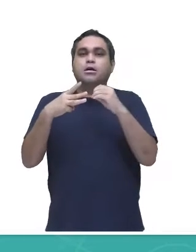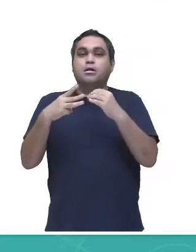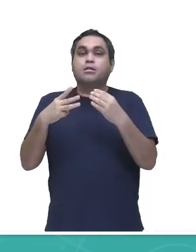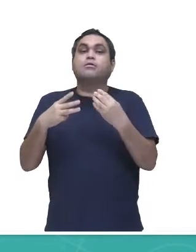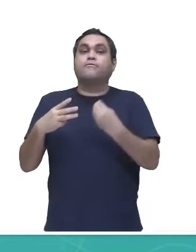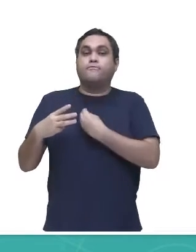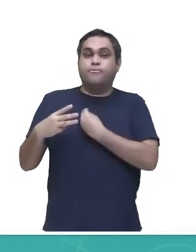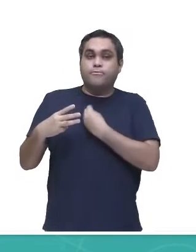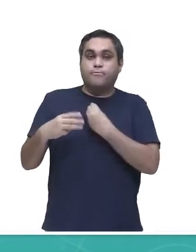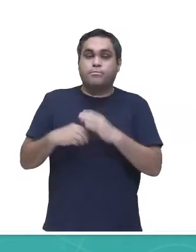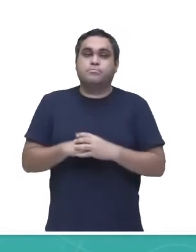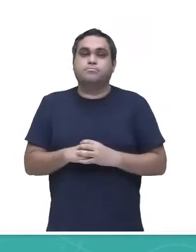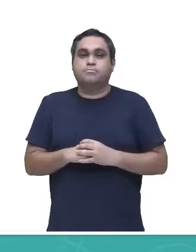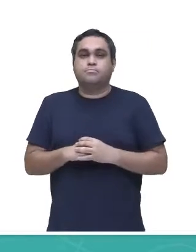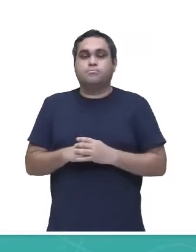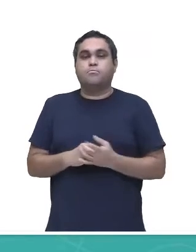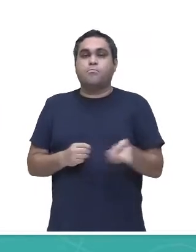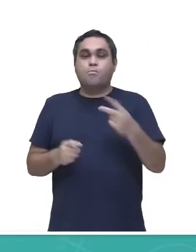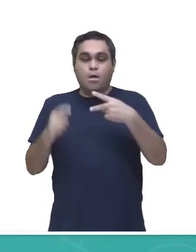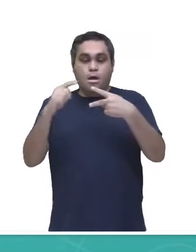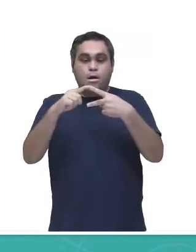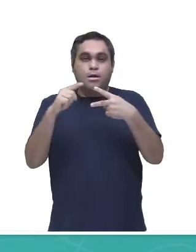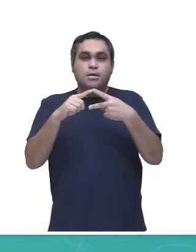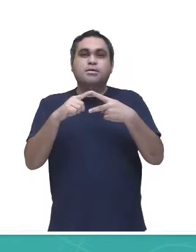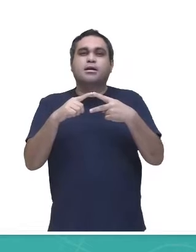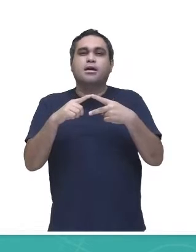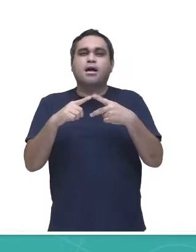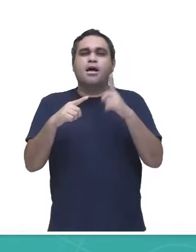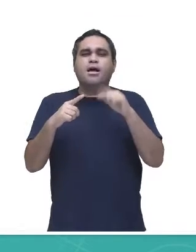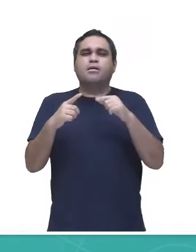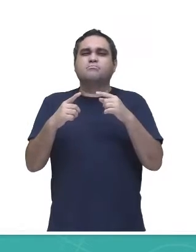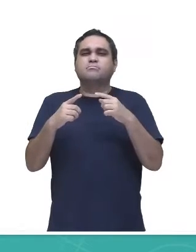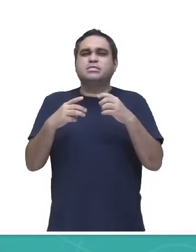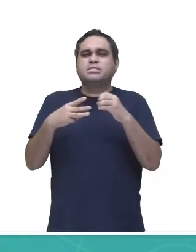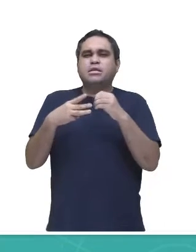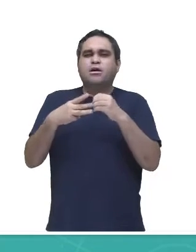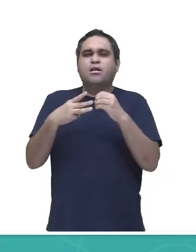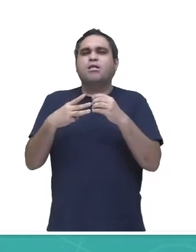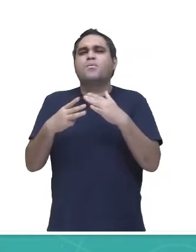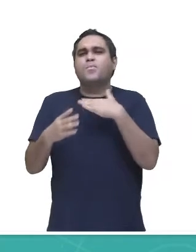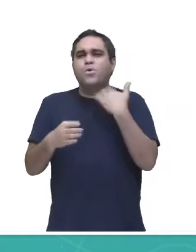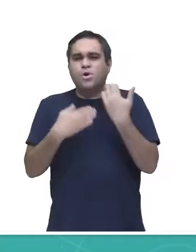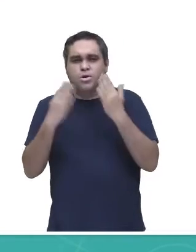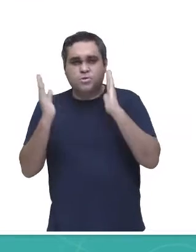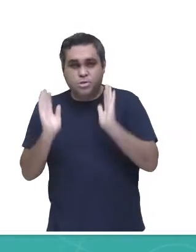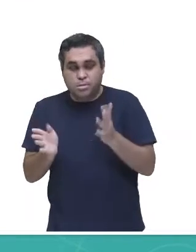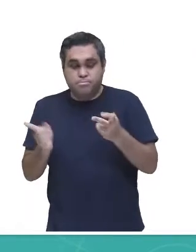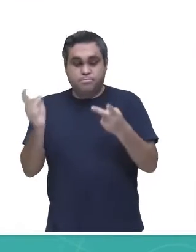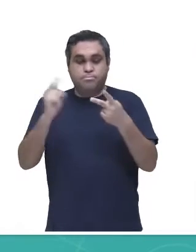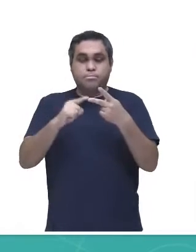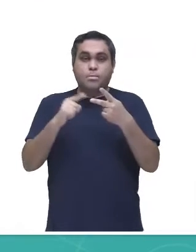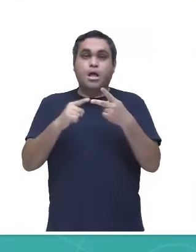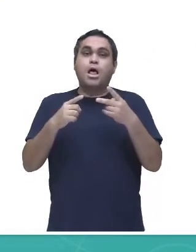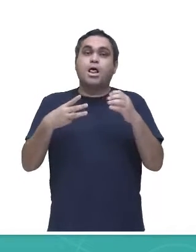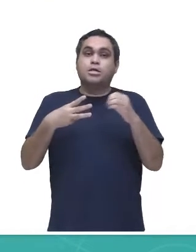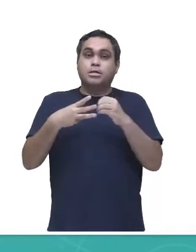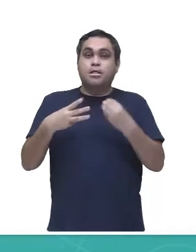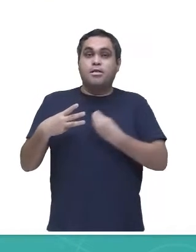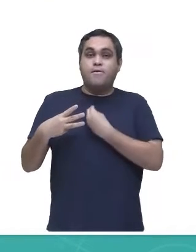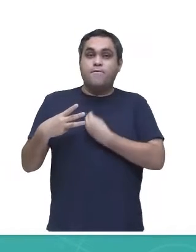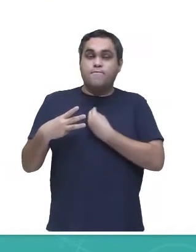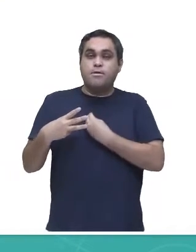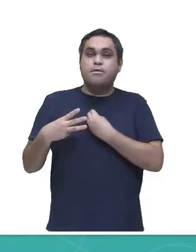formada por células mortas, em que houve um acúmulo de queratina. Já na camada de células vivas, há uma constante